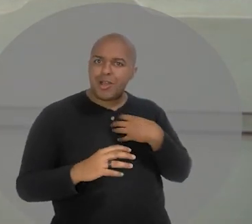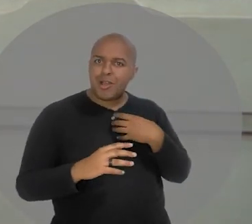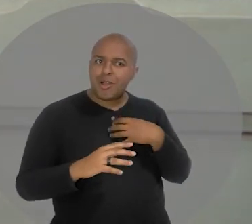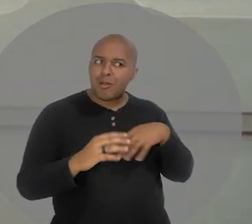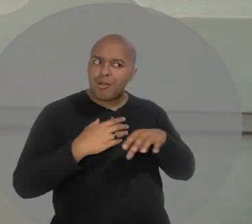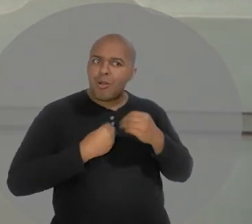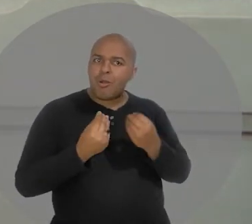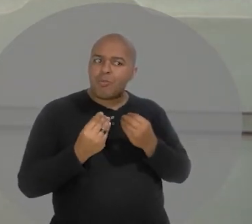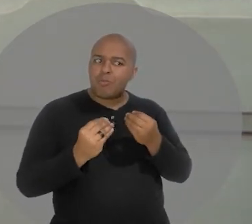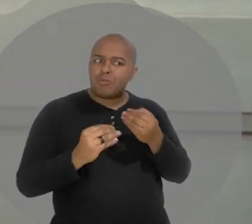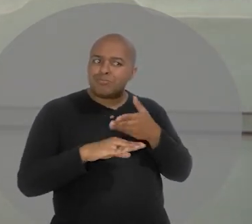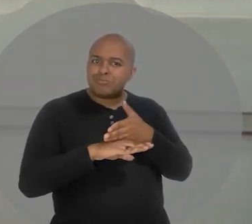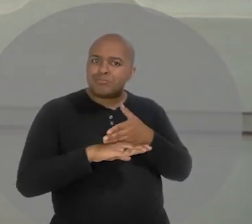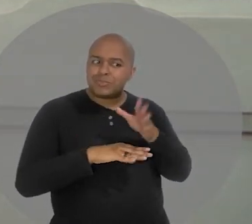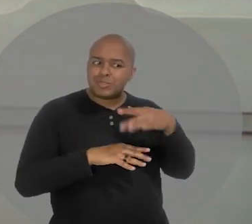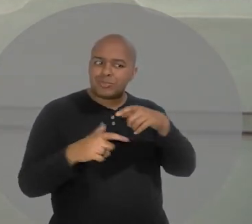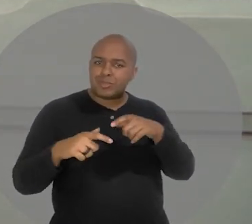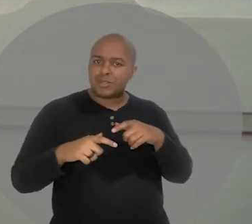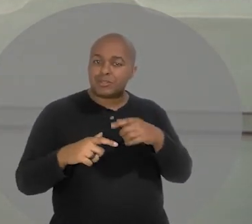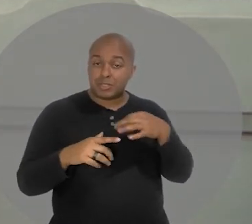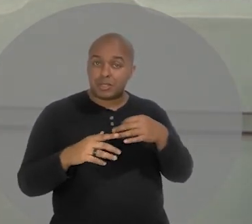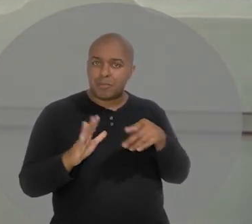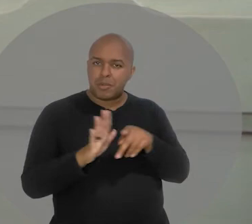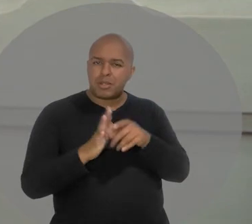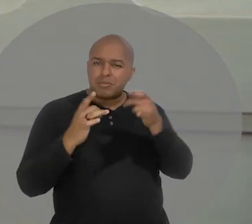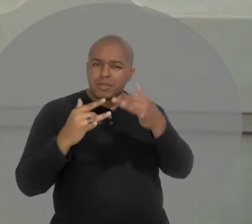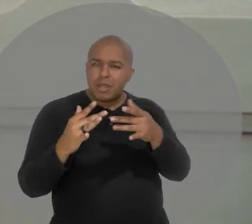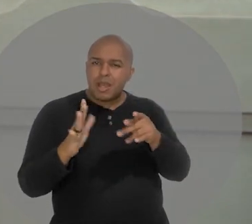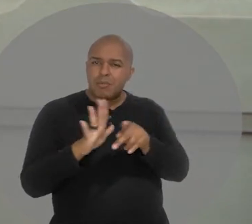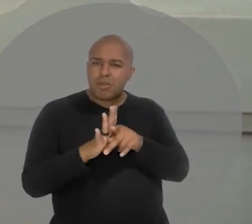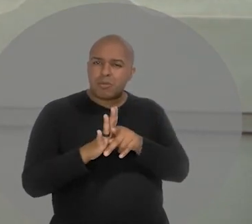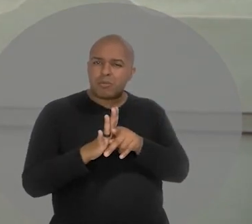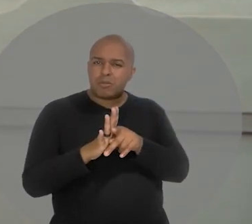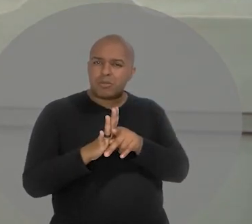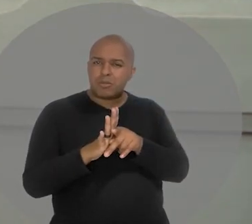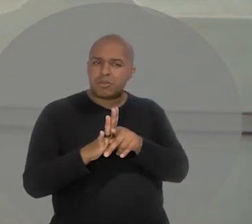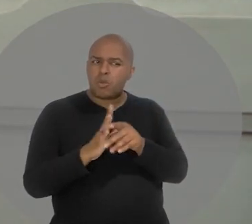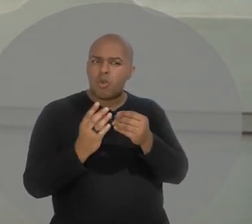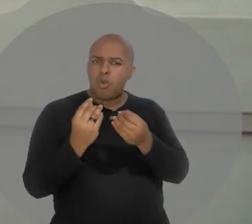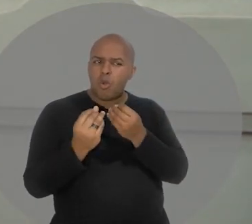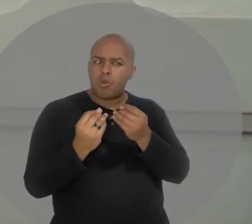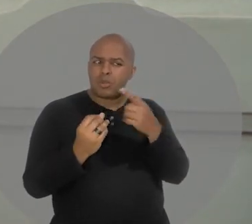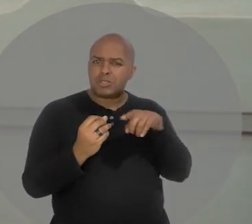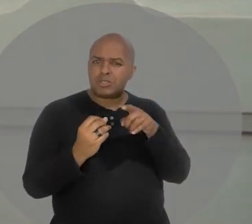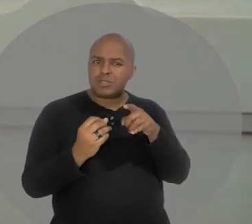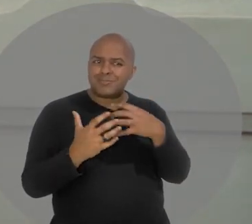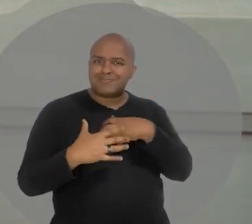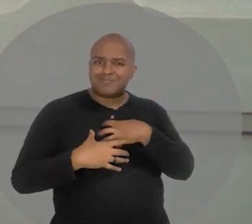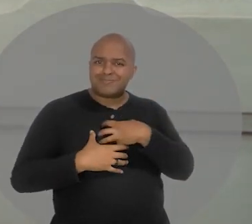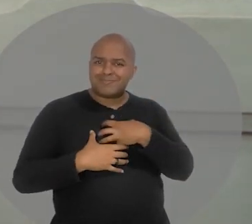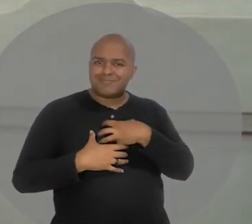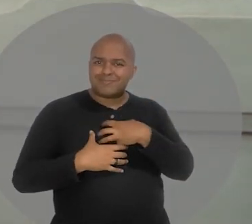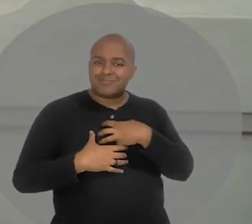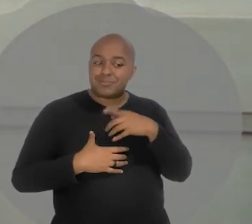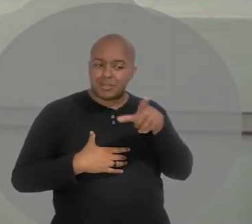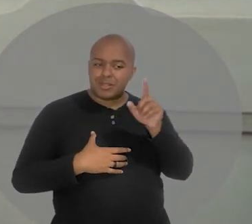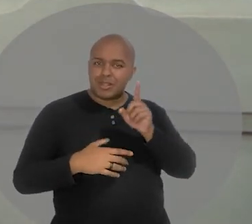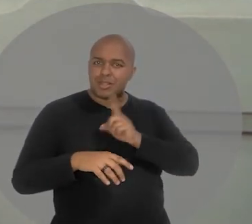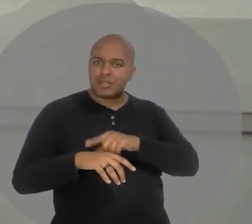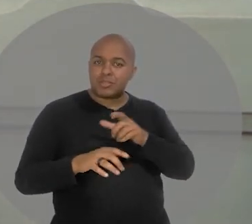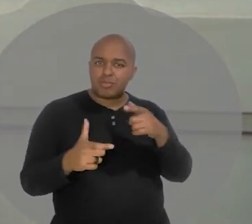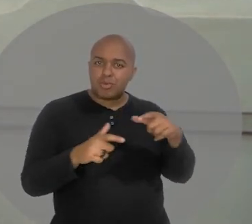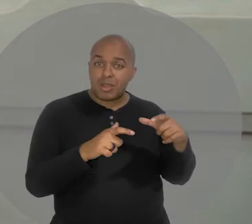nos espaços para dizer como a gente se sente nesses